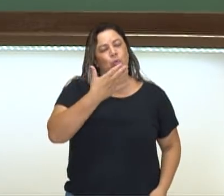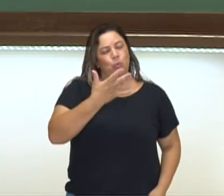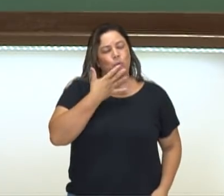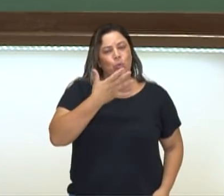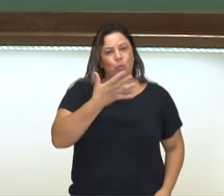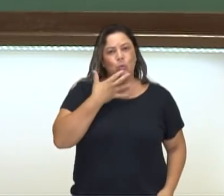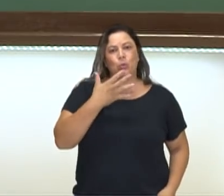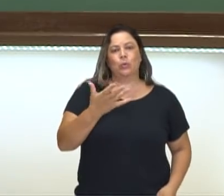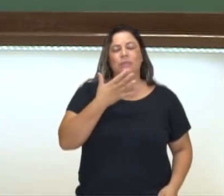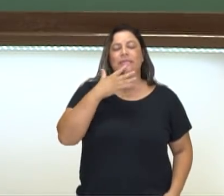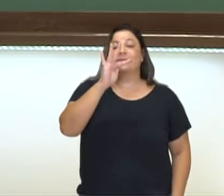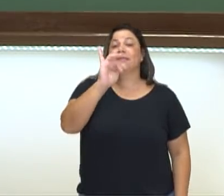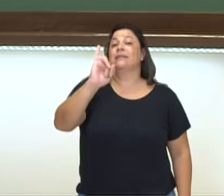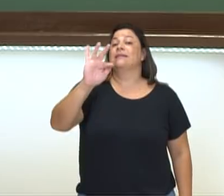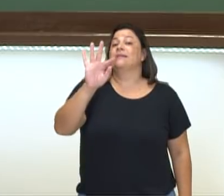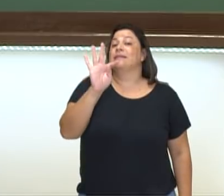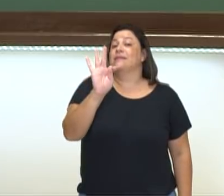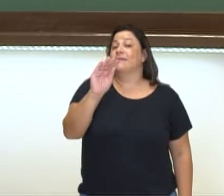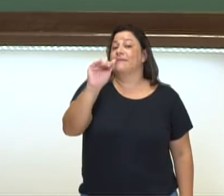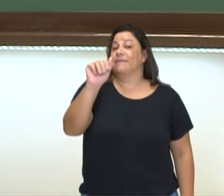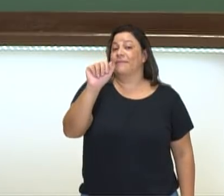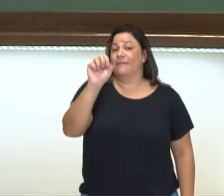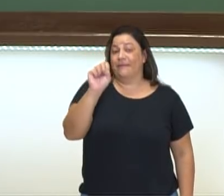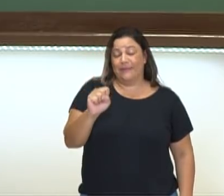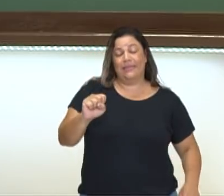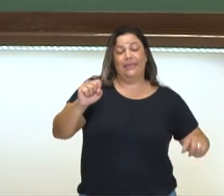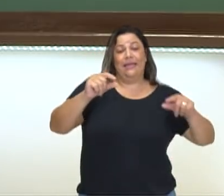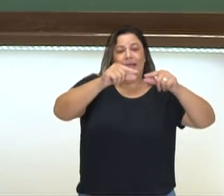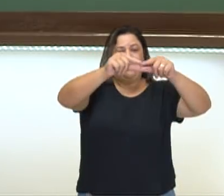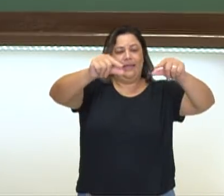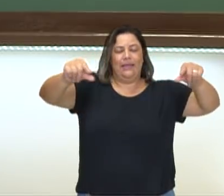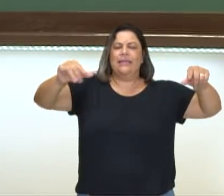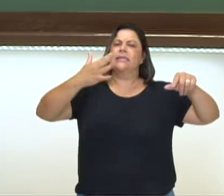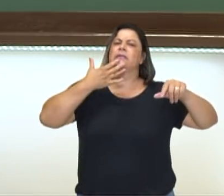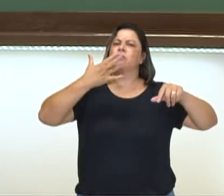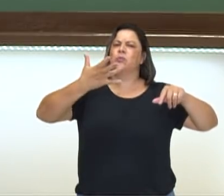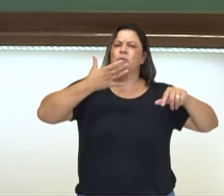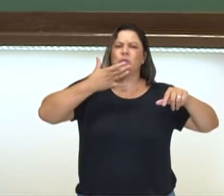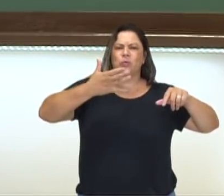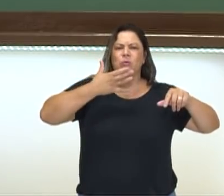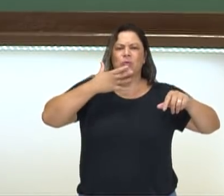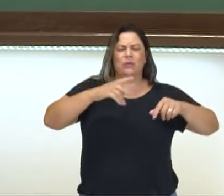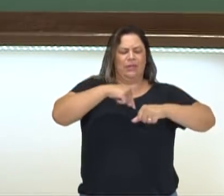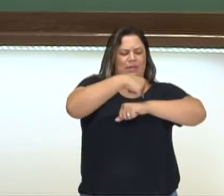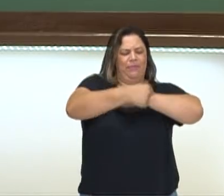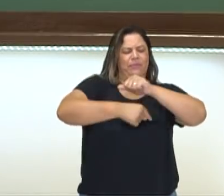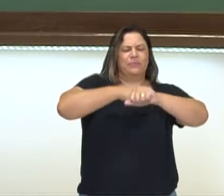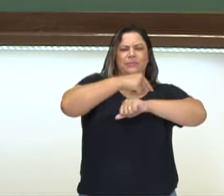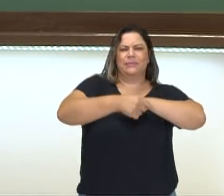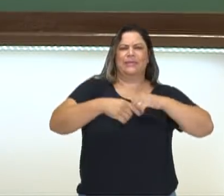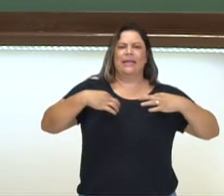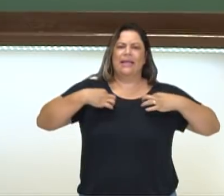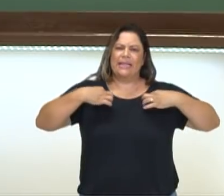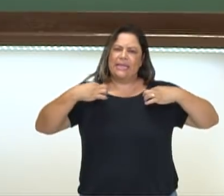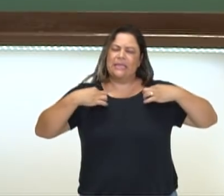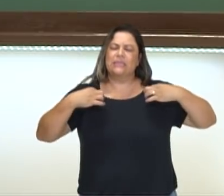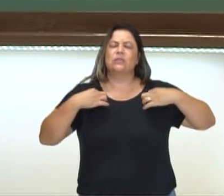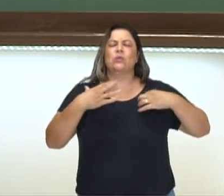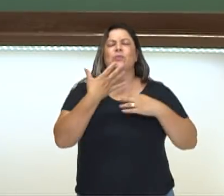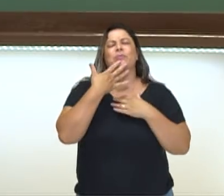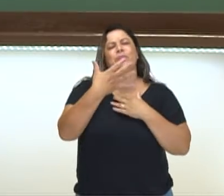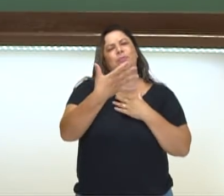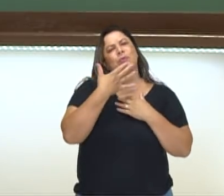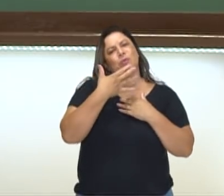ritual das fitas coloridas em volta de um palanque, as pessoas usam fitas nas roupas, tem muita cor, e aí